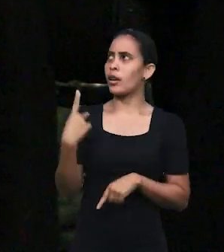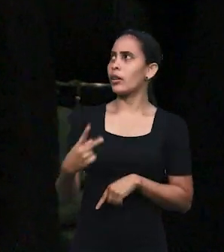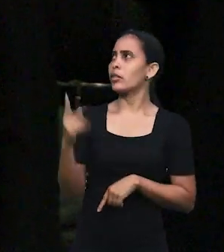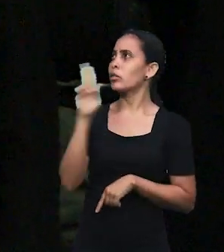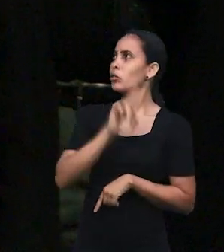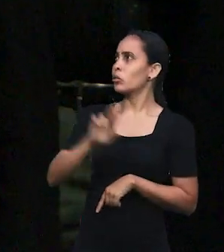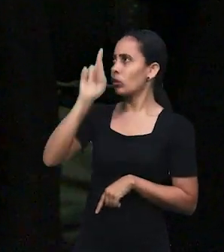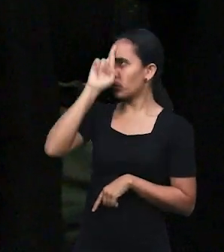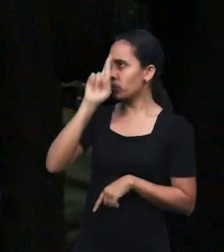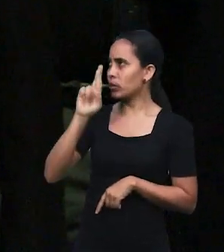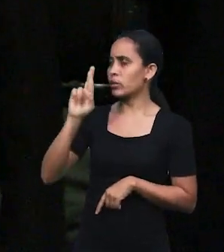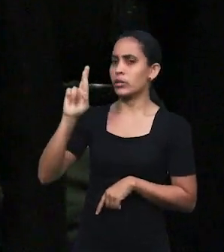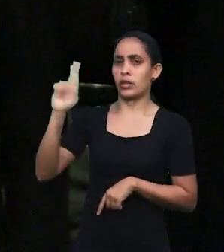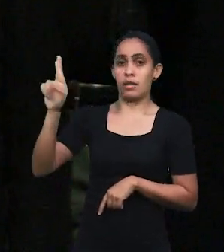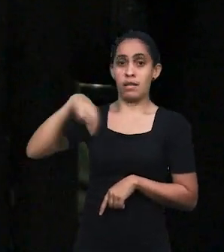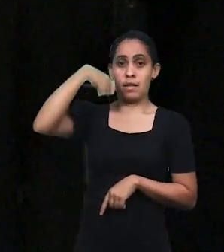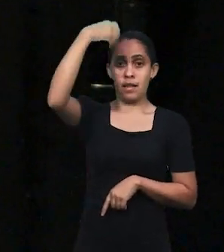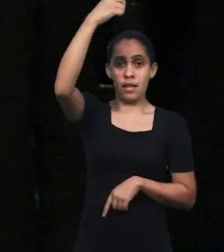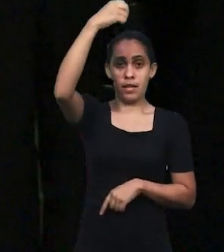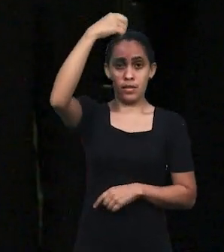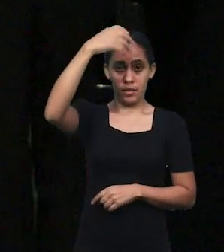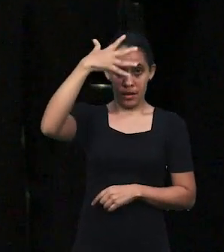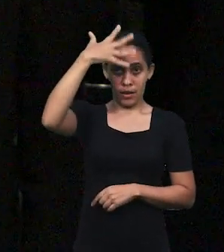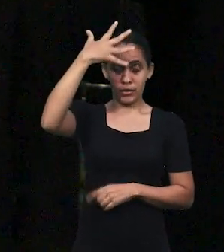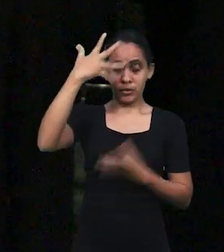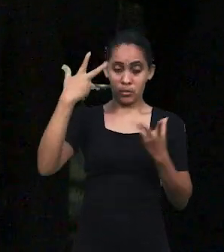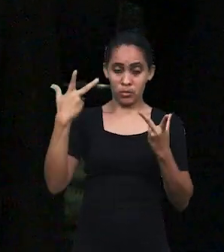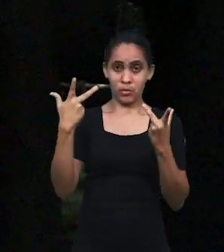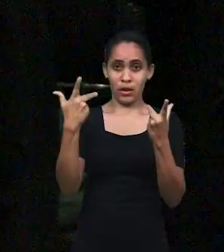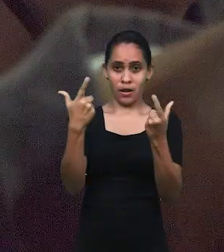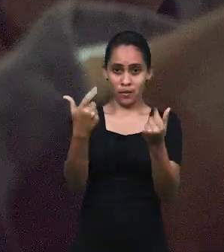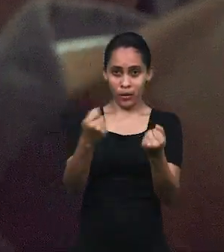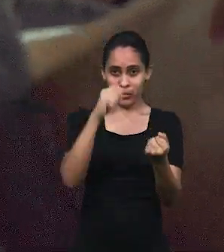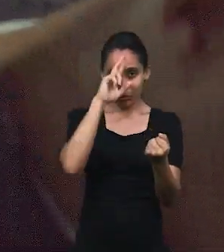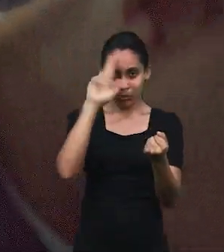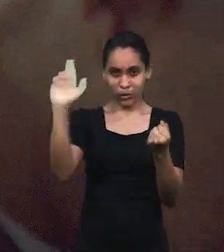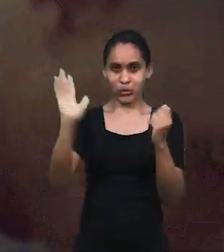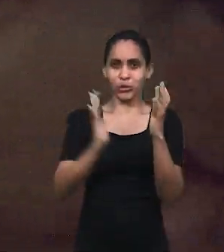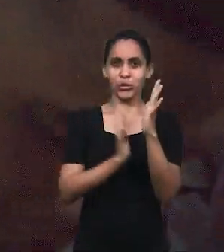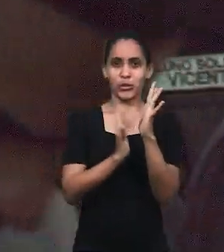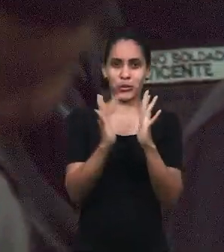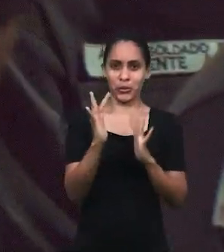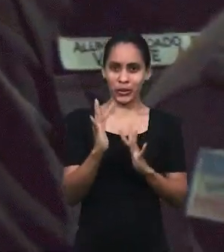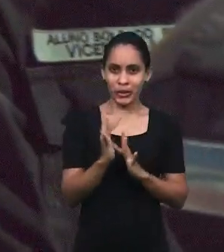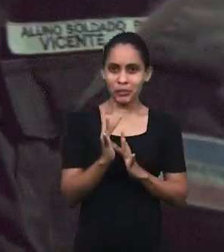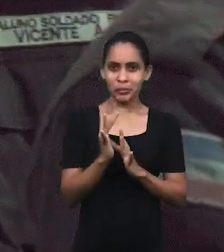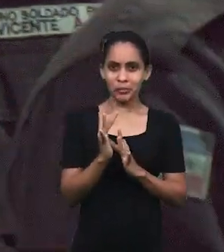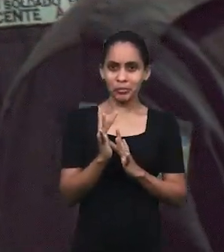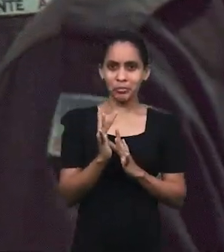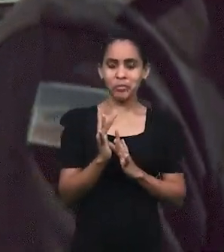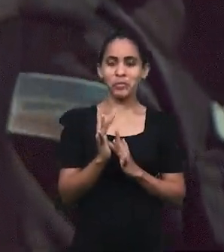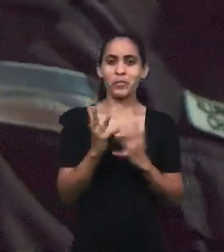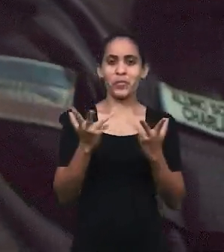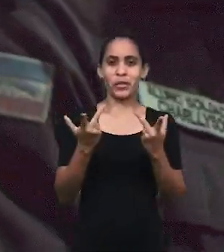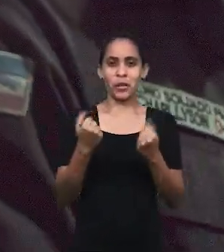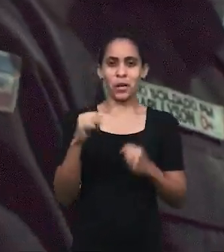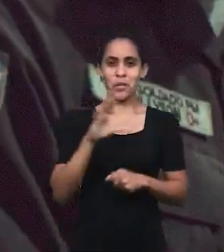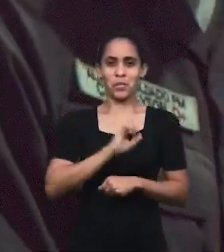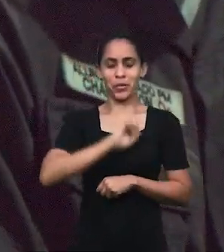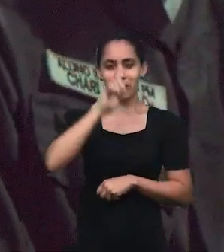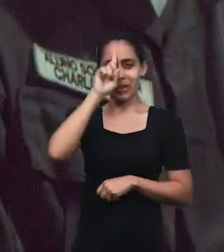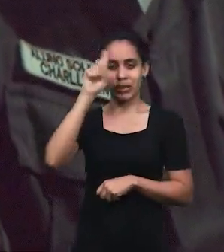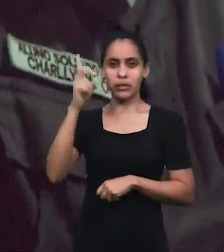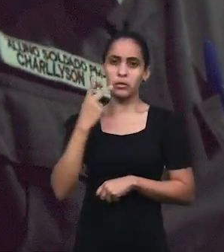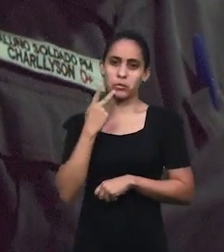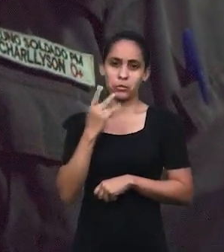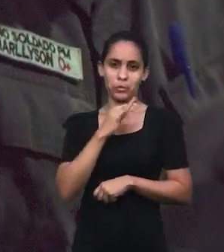nossos soldados. Faça bendita a saída deles e faça bendita a entrada.